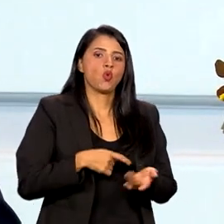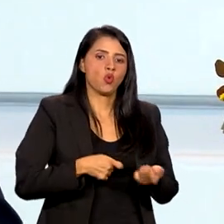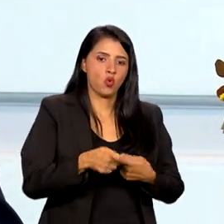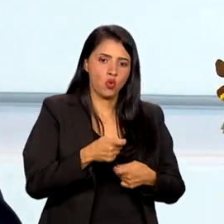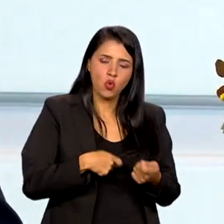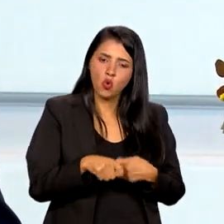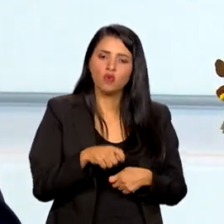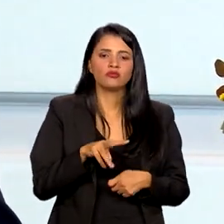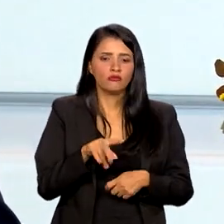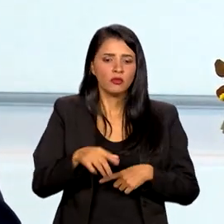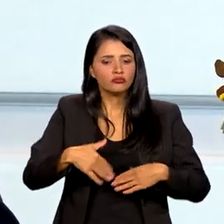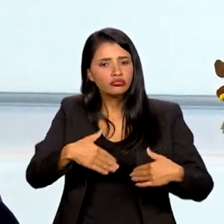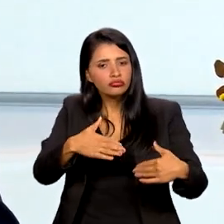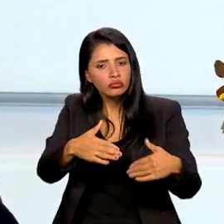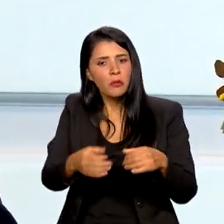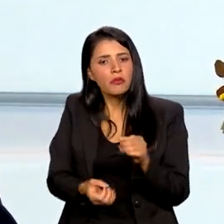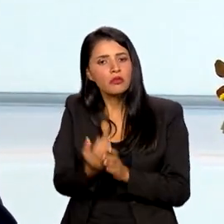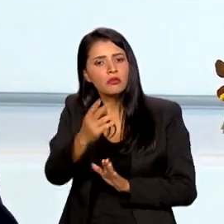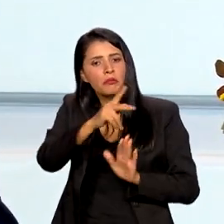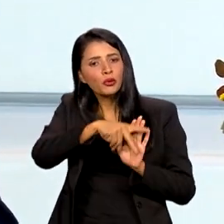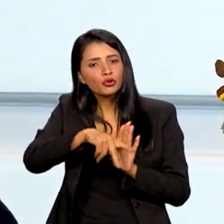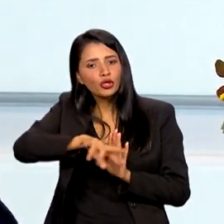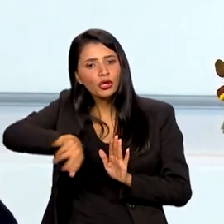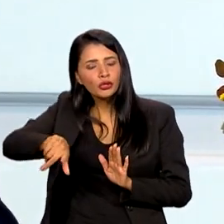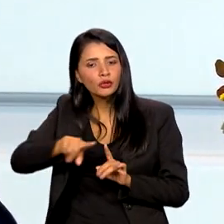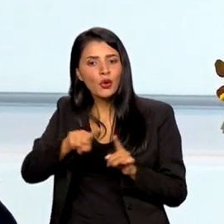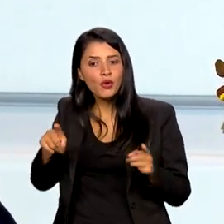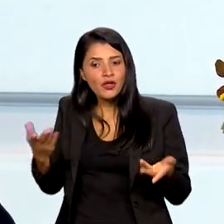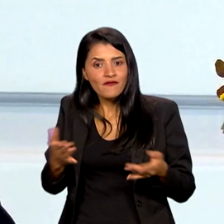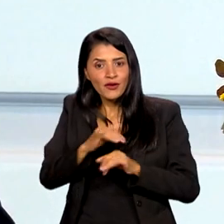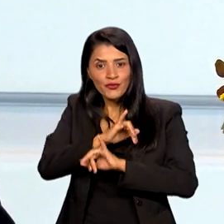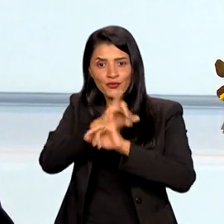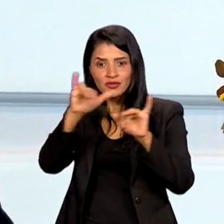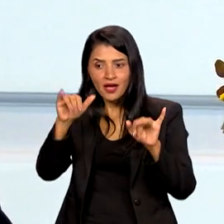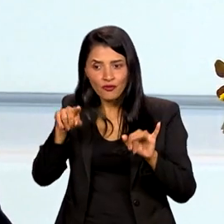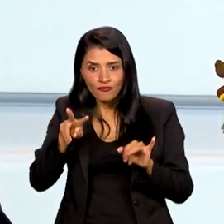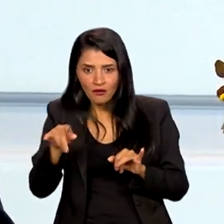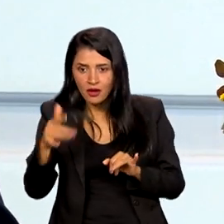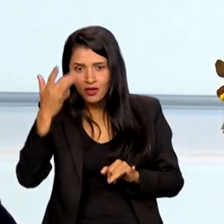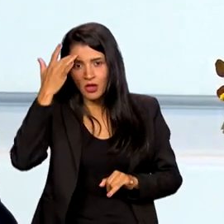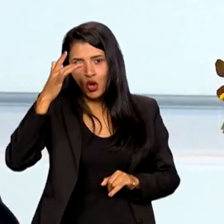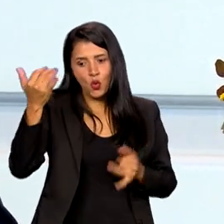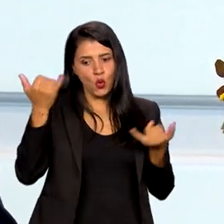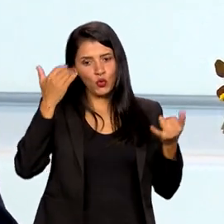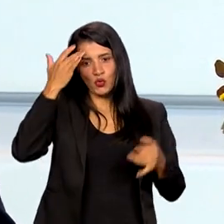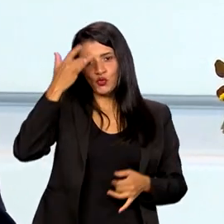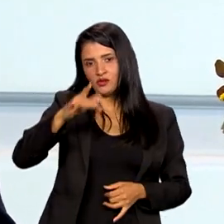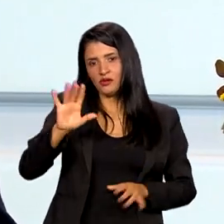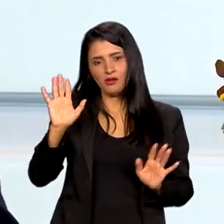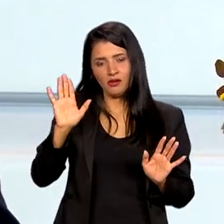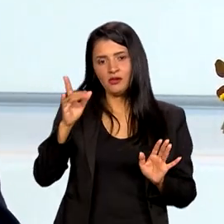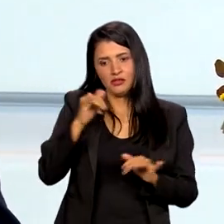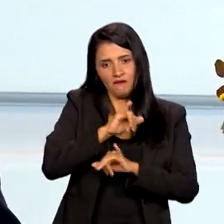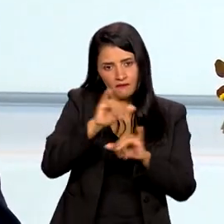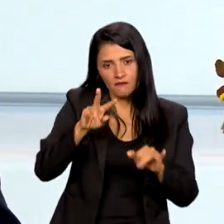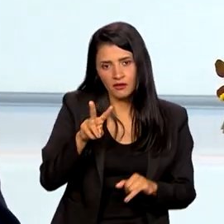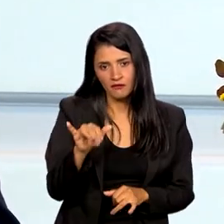vem desenvolvendo seus projetos. O que vai ser anunciado, eu de fato não sei. Se é que vai ser alguma coisa